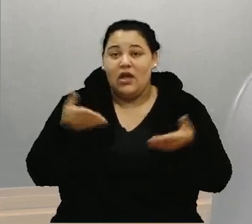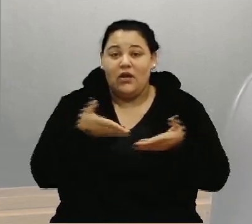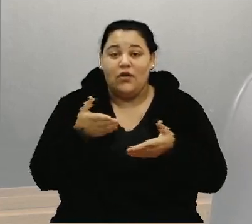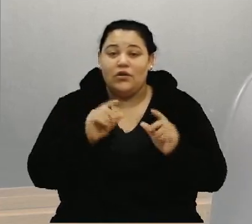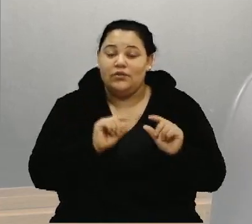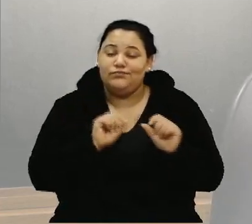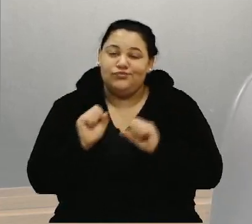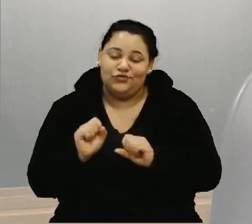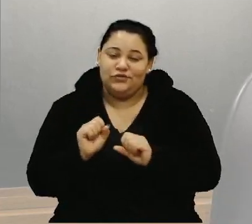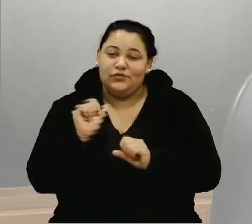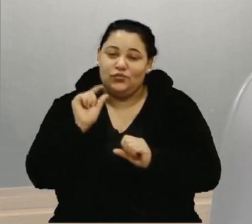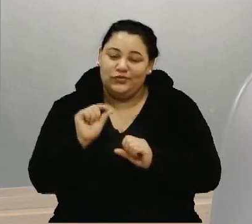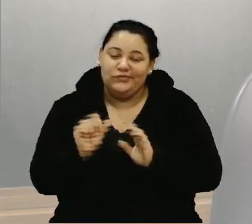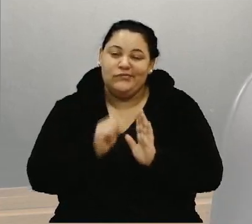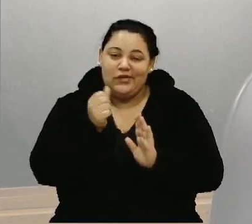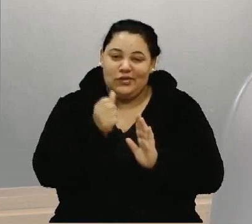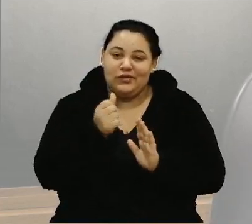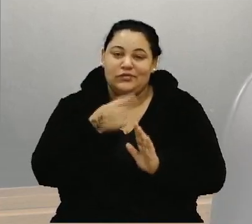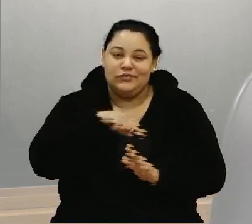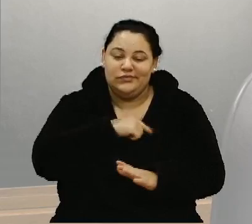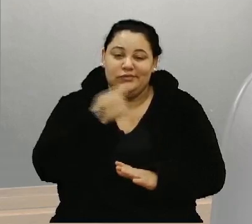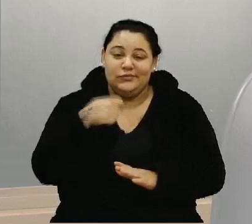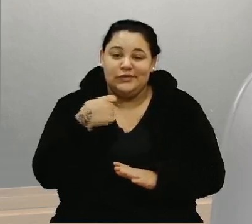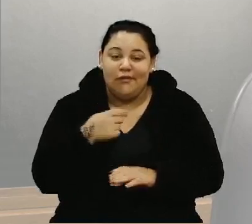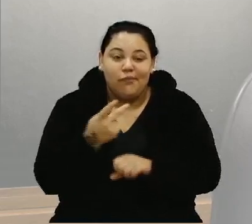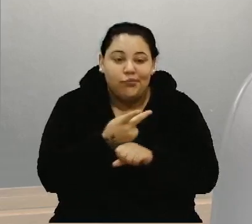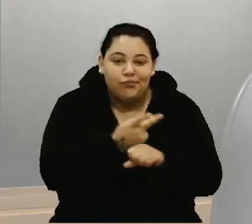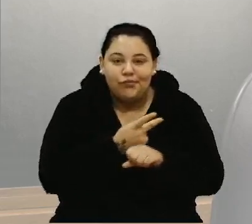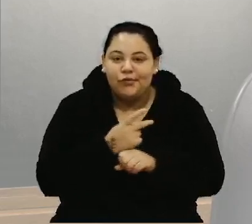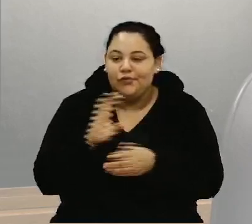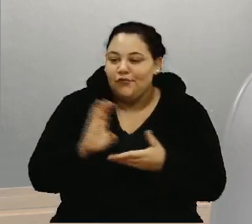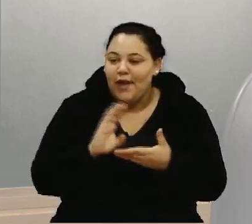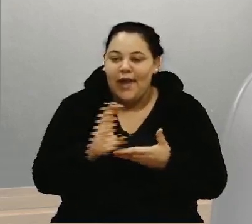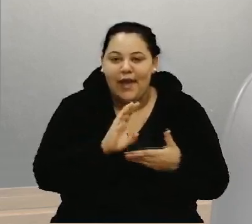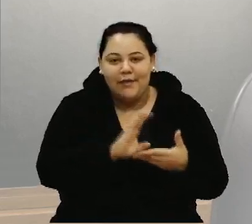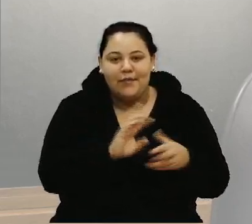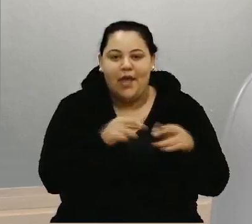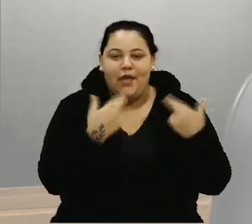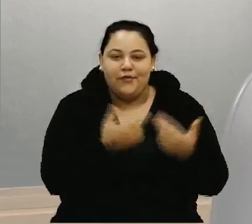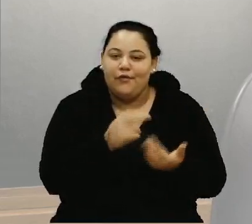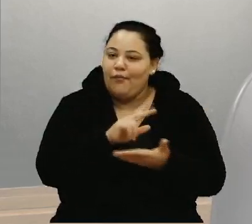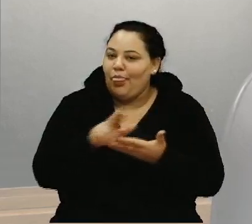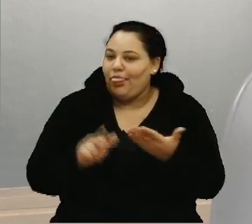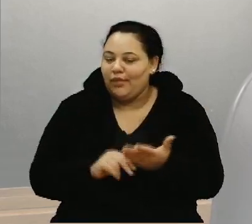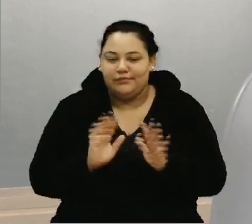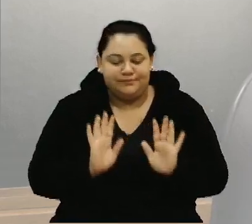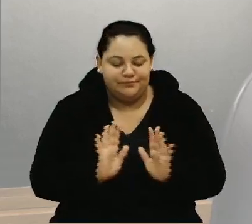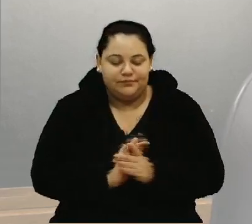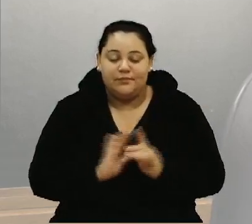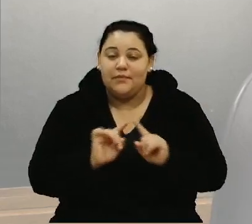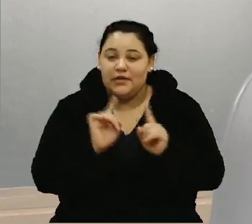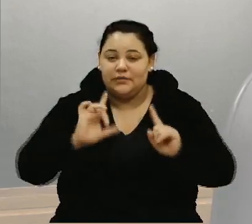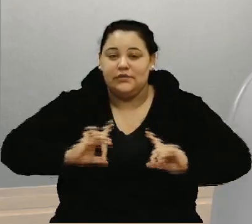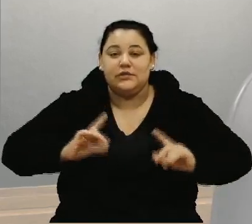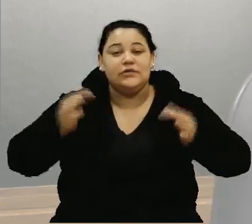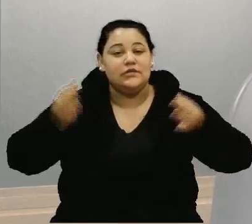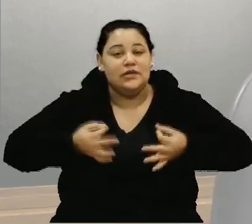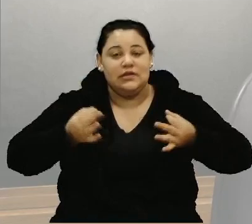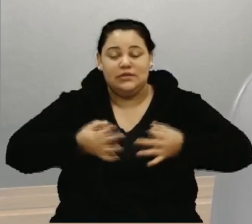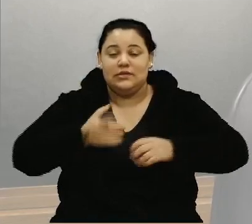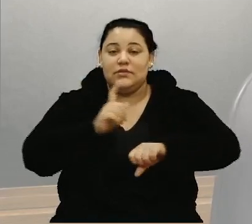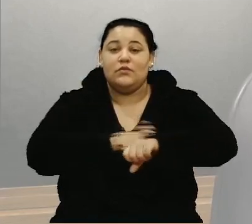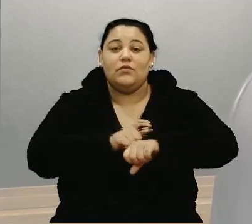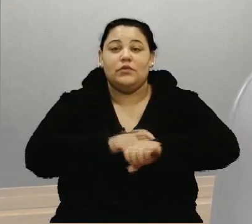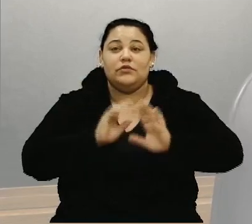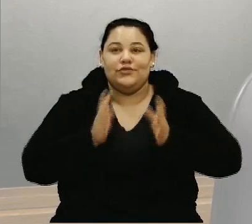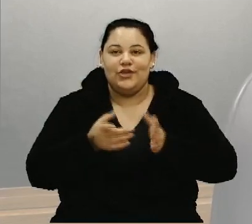melhor, a gente não estaria correndo tanto com essas sessões e com uma série de coisas. Mas, sem dúvida, neste momento, já